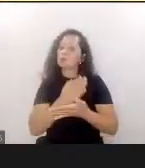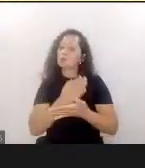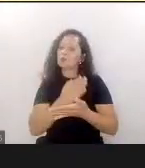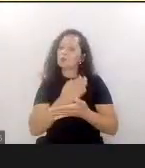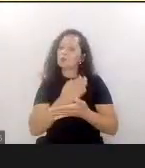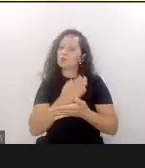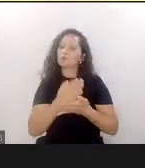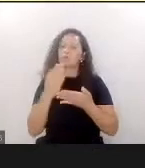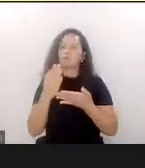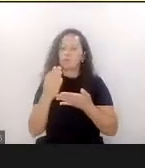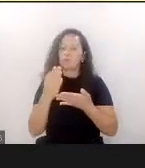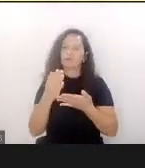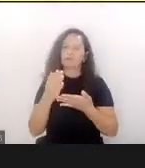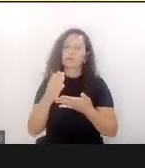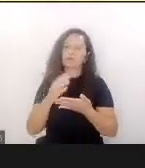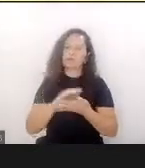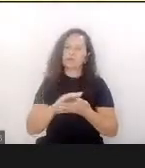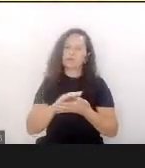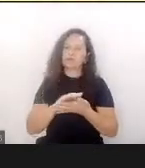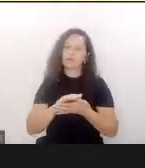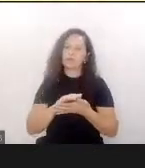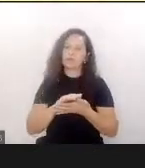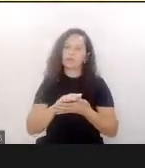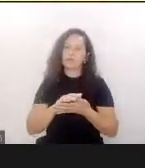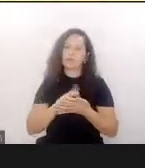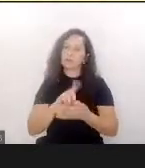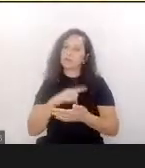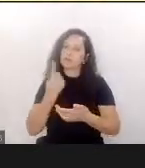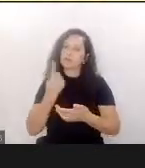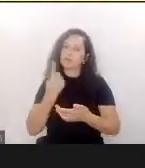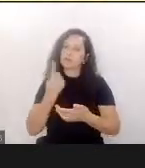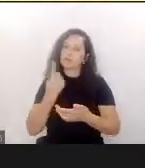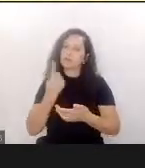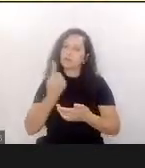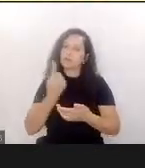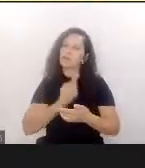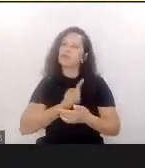que a gente está tentando associar